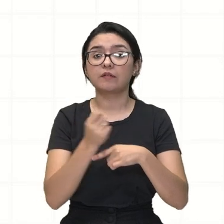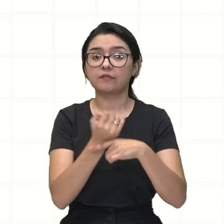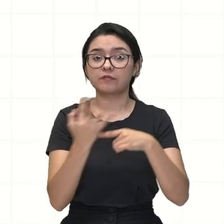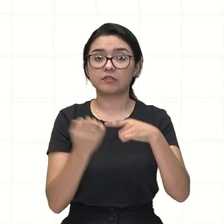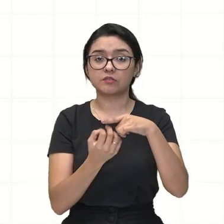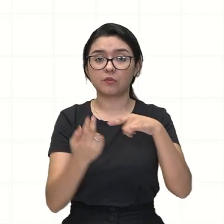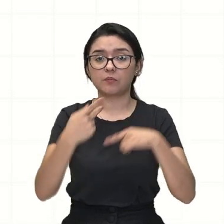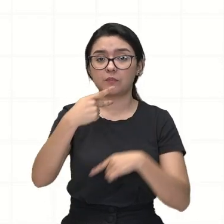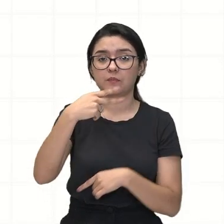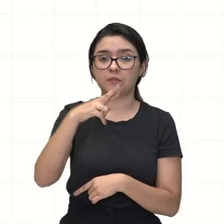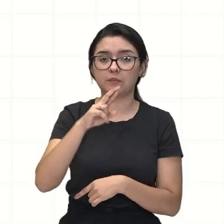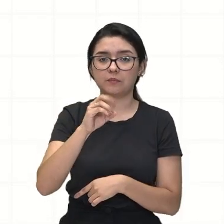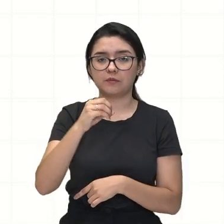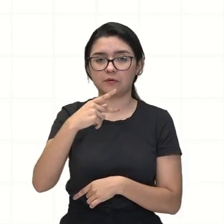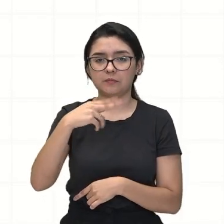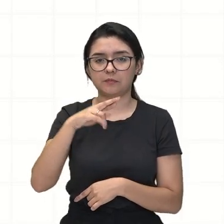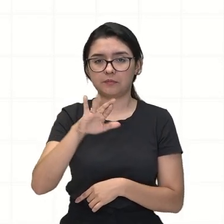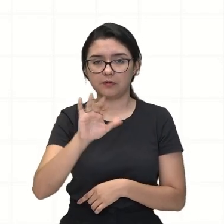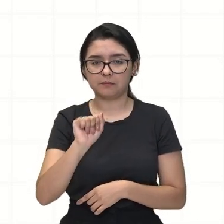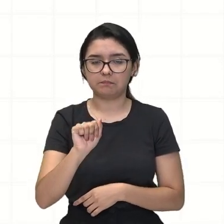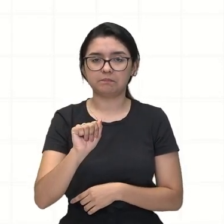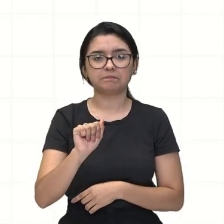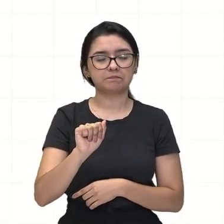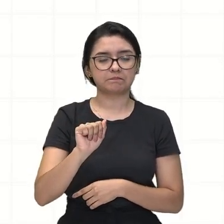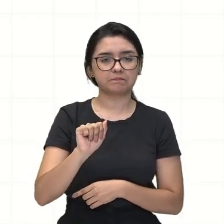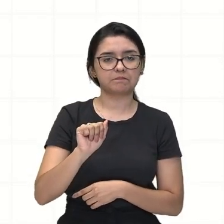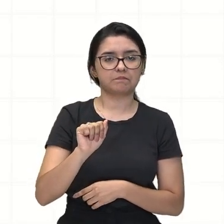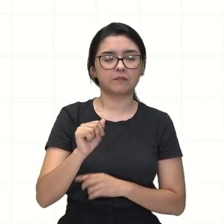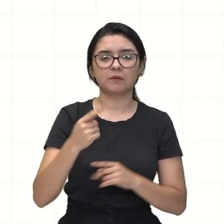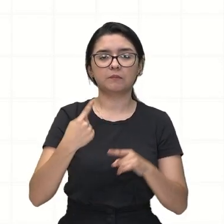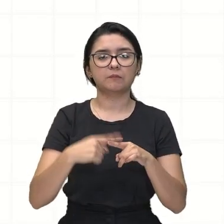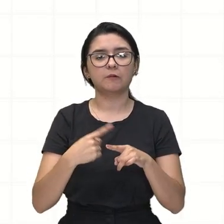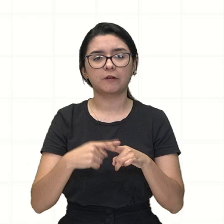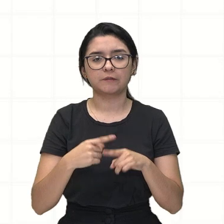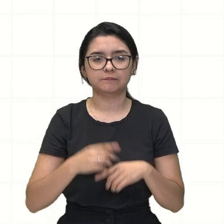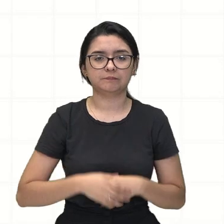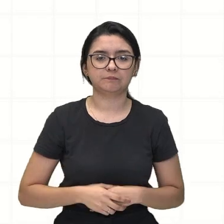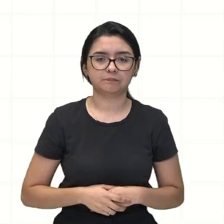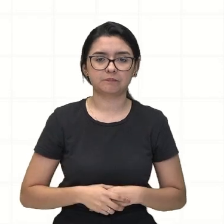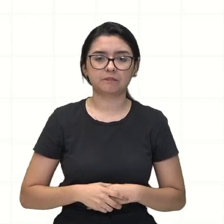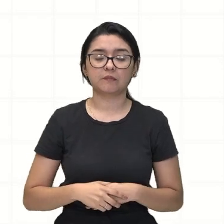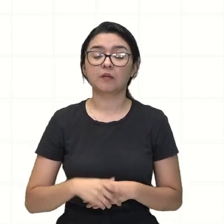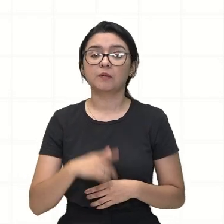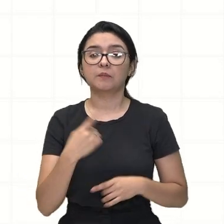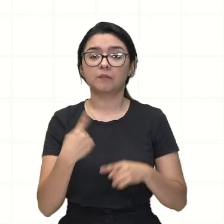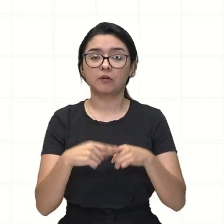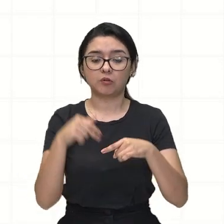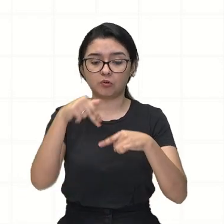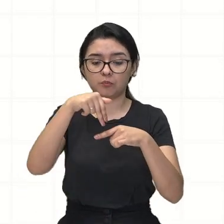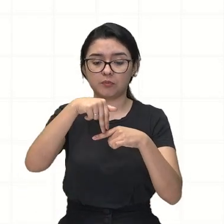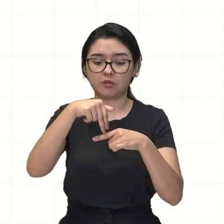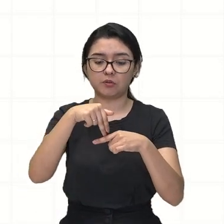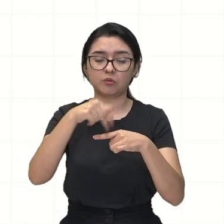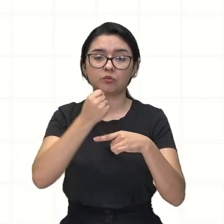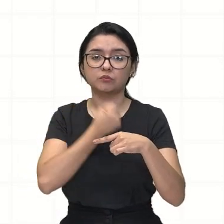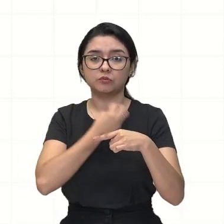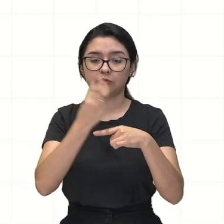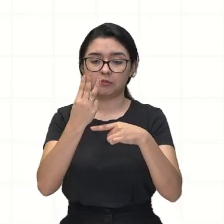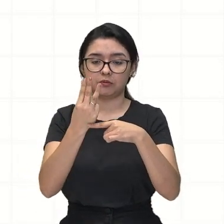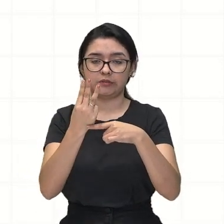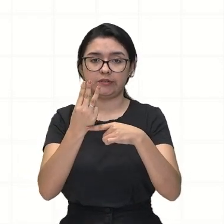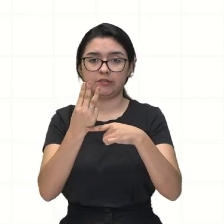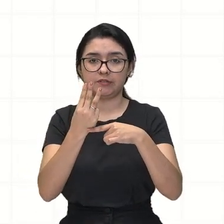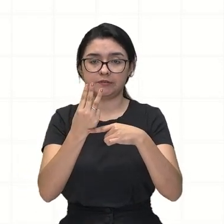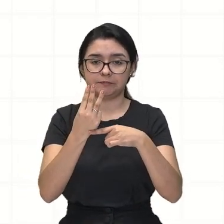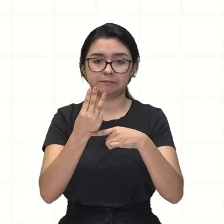uma fração própria. Por quê? Marca bem o que eu vou te falar. Porque o numerador,